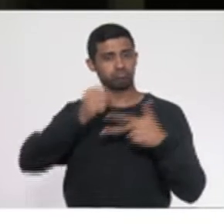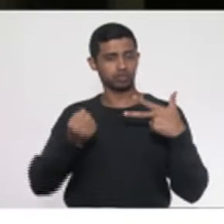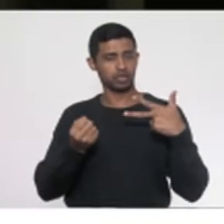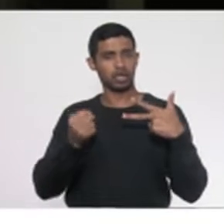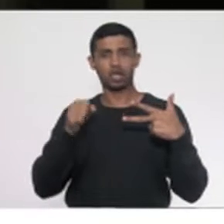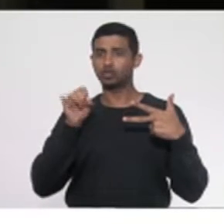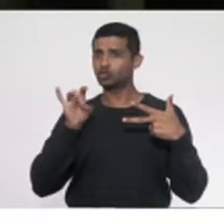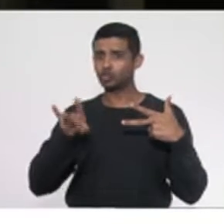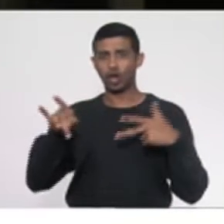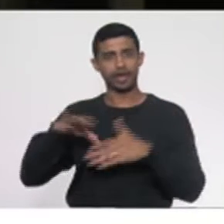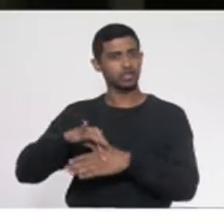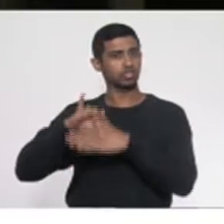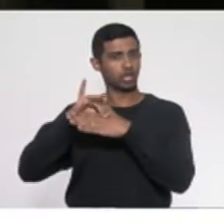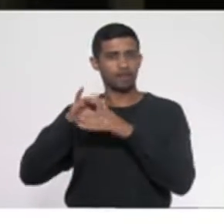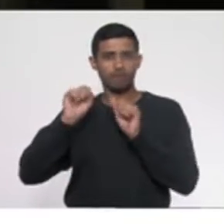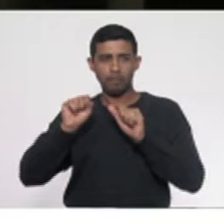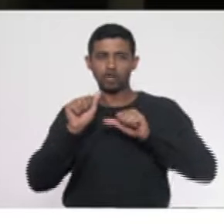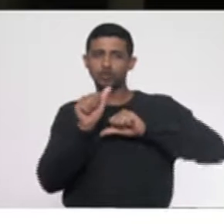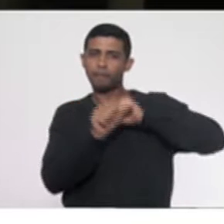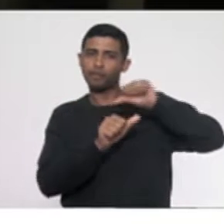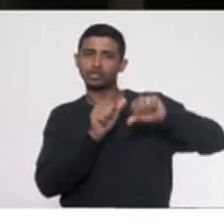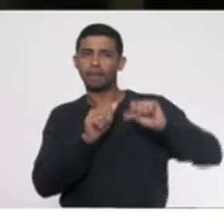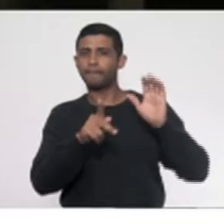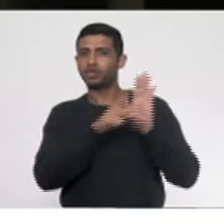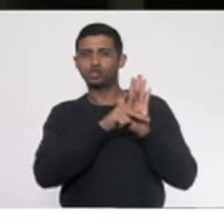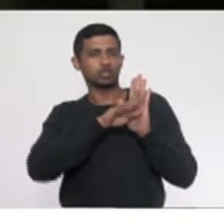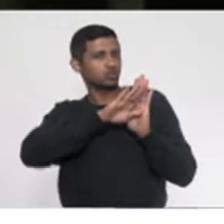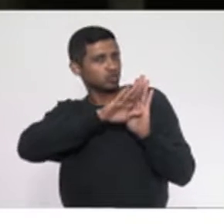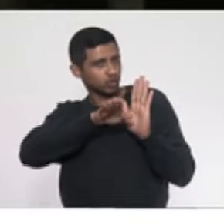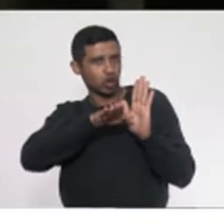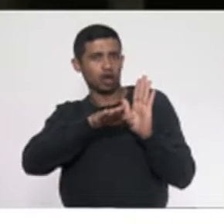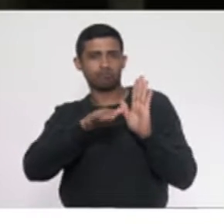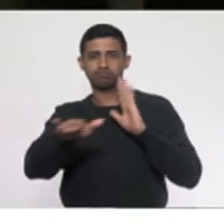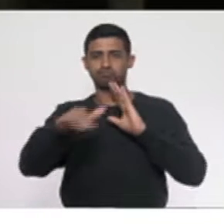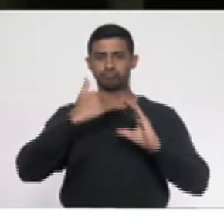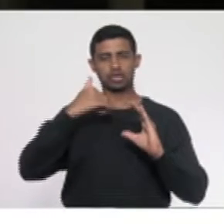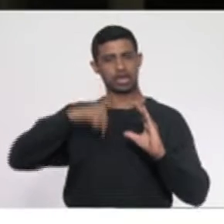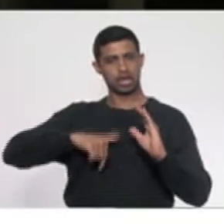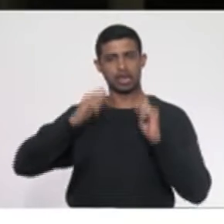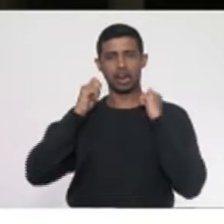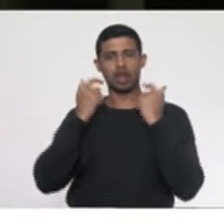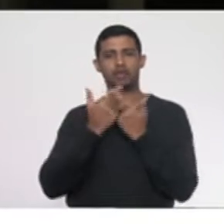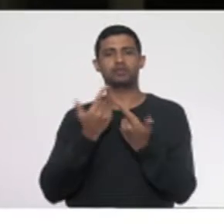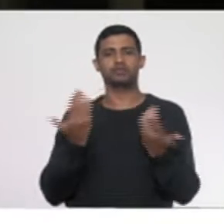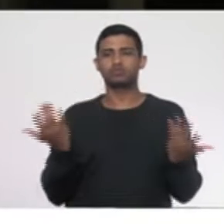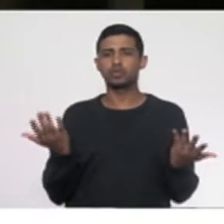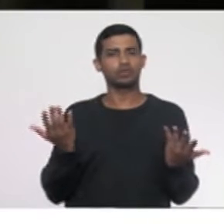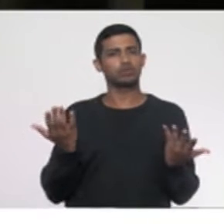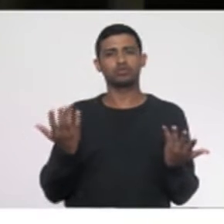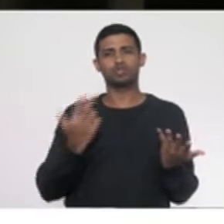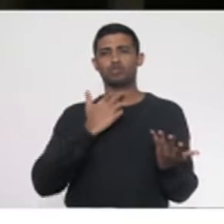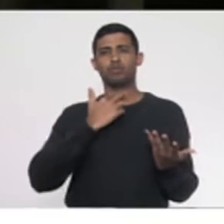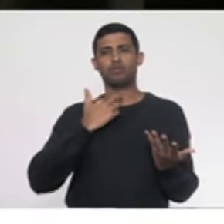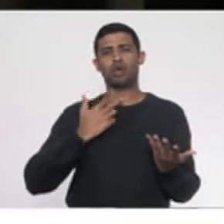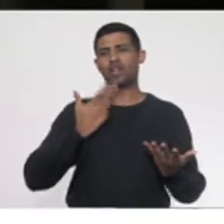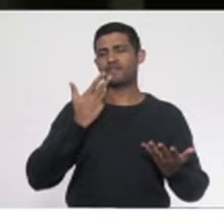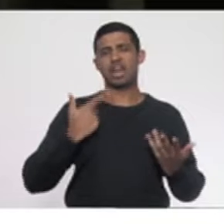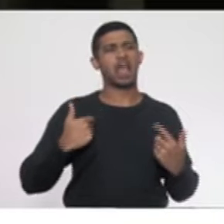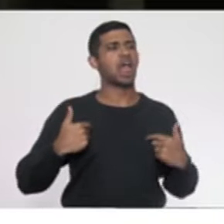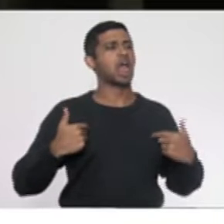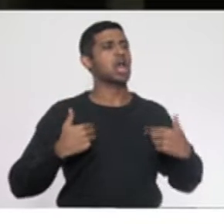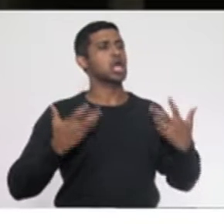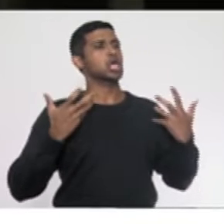pode mexer nesse projeto, mandando mensagem para casa. Então, não pode querer